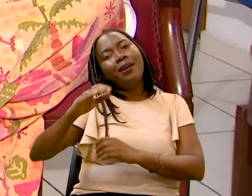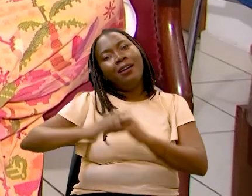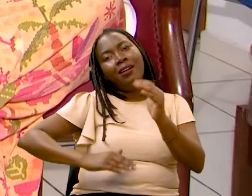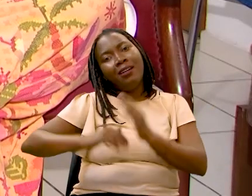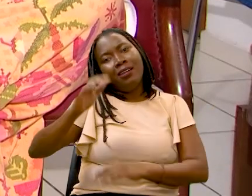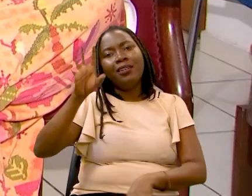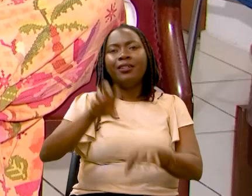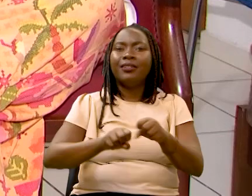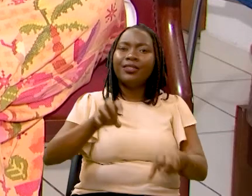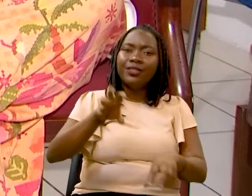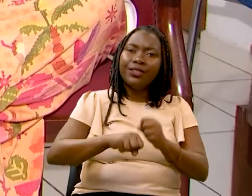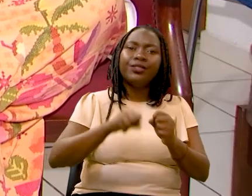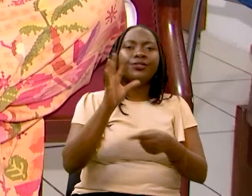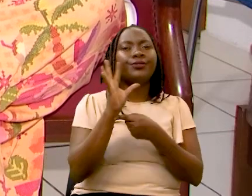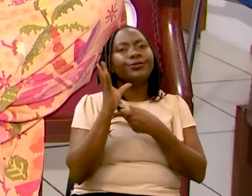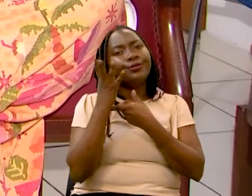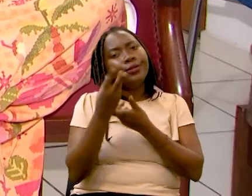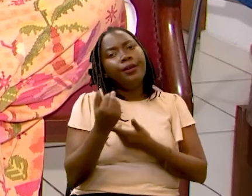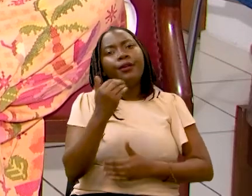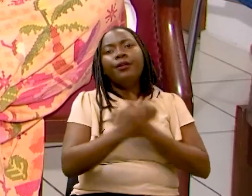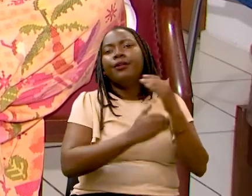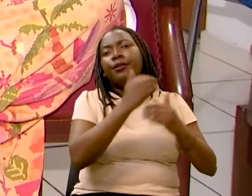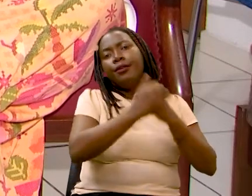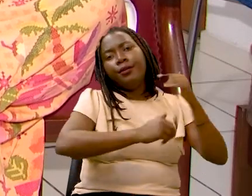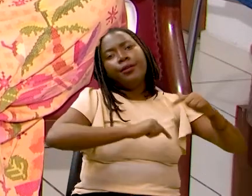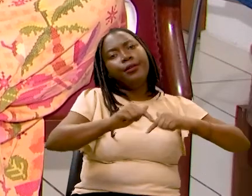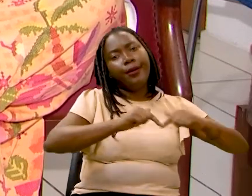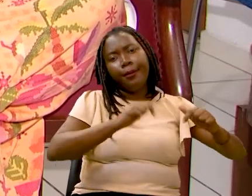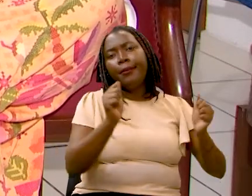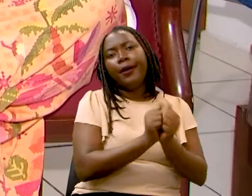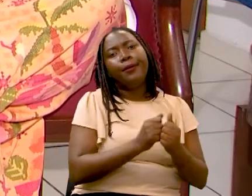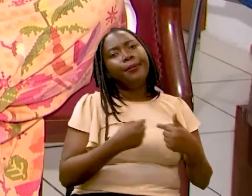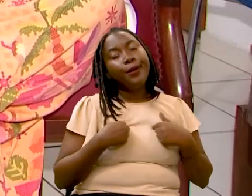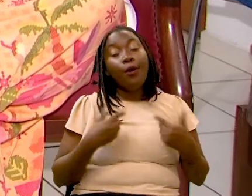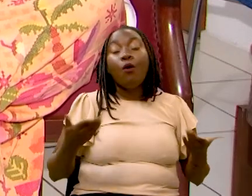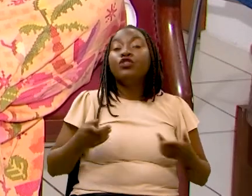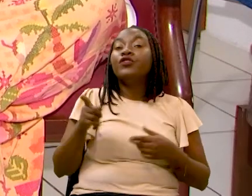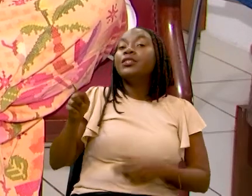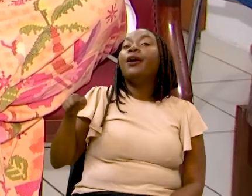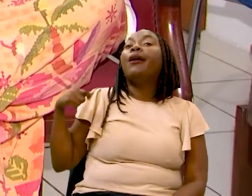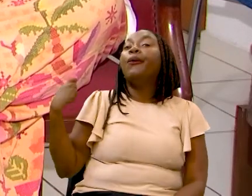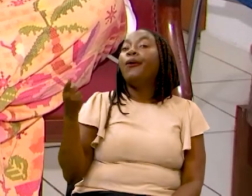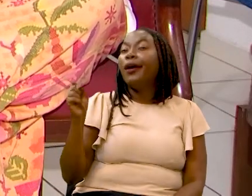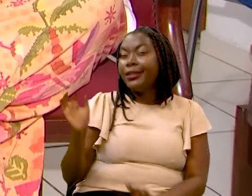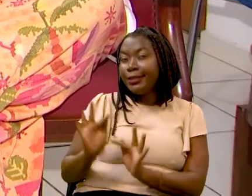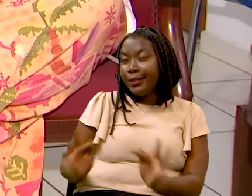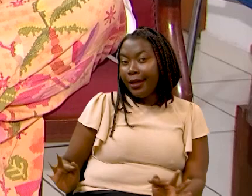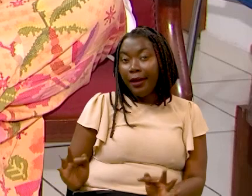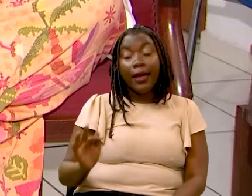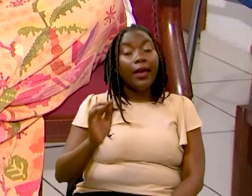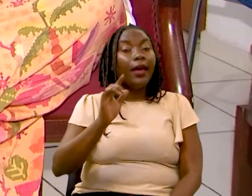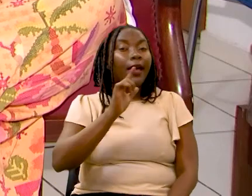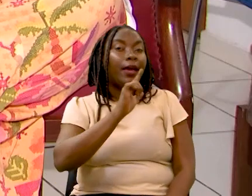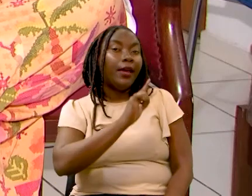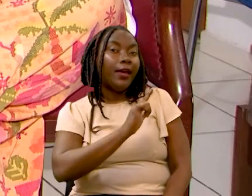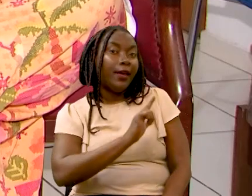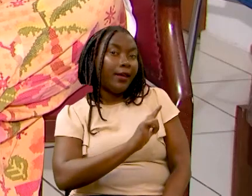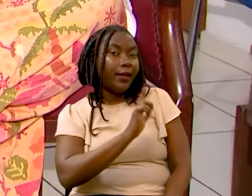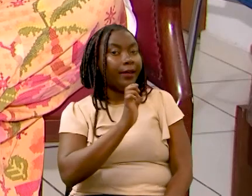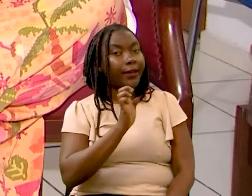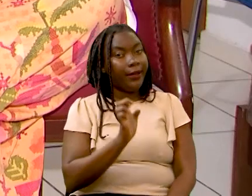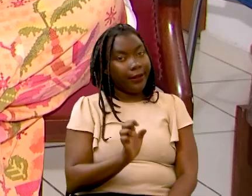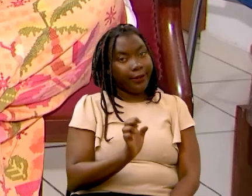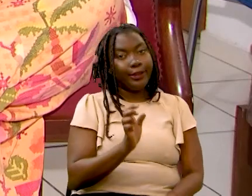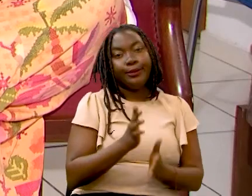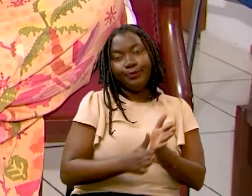mais contratando educadores, formadores, artistas para desenvolverem os trabalhos comigo. Hoje você é o quê? Simples? Hoje